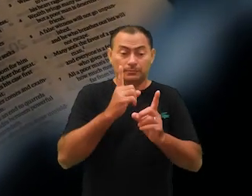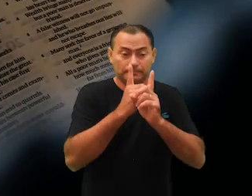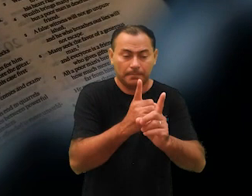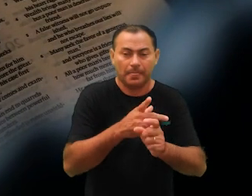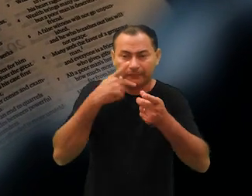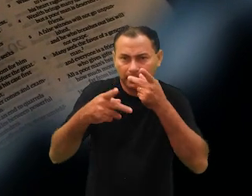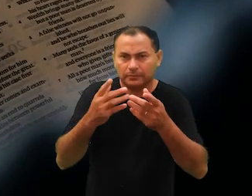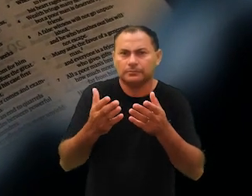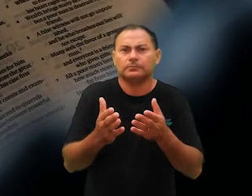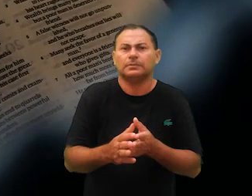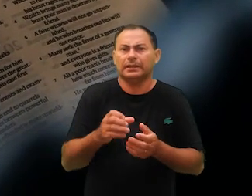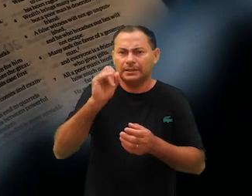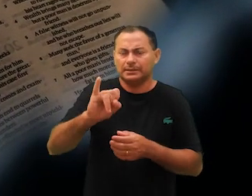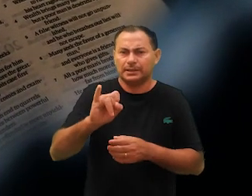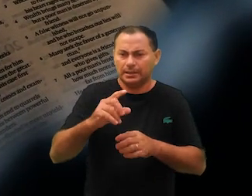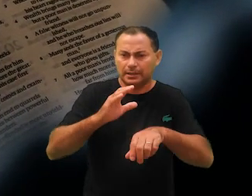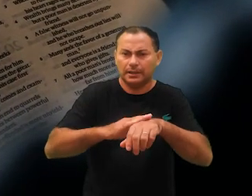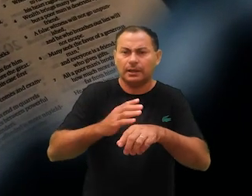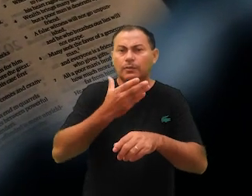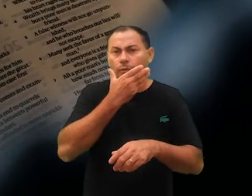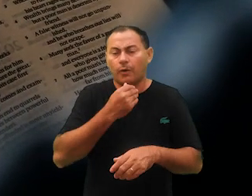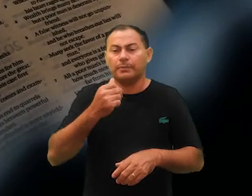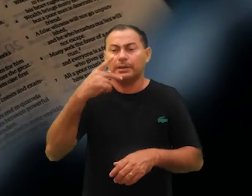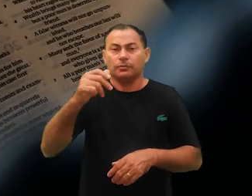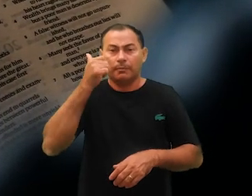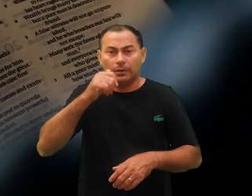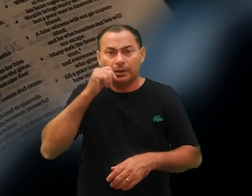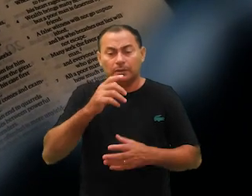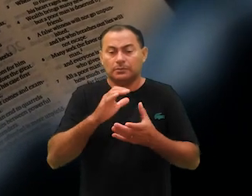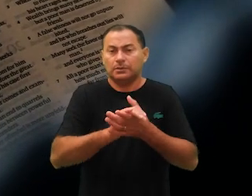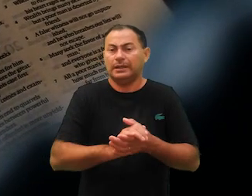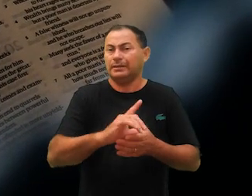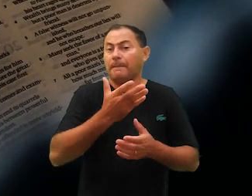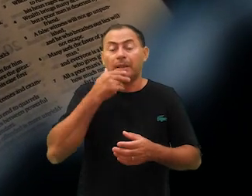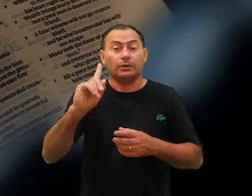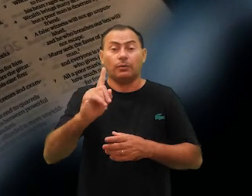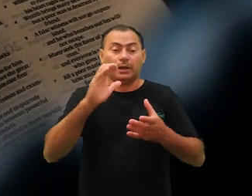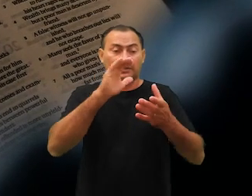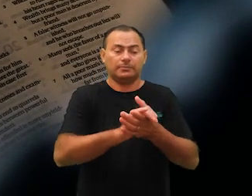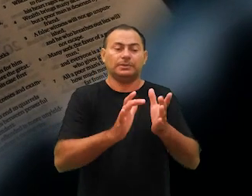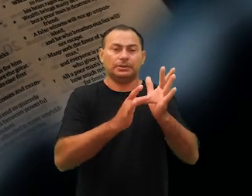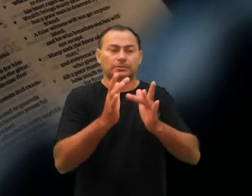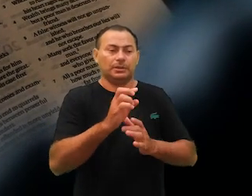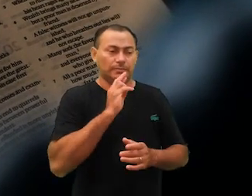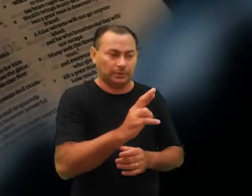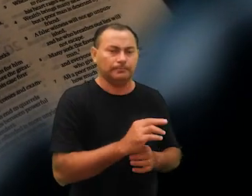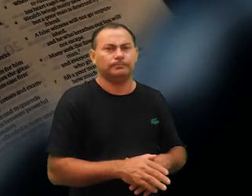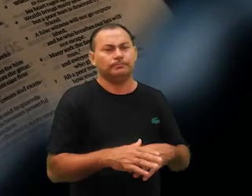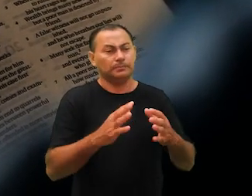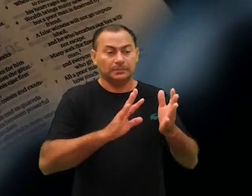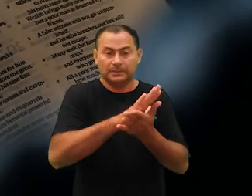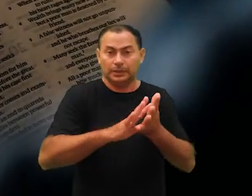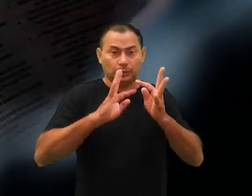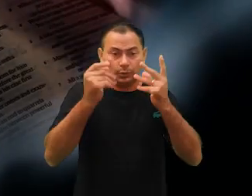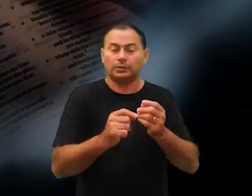seus discípulos disseram: se esta é a situação entre o homem e sua mulher, é melhor não se casar. E Jesus respondeu: